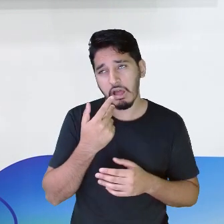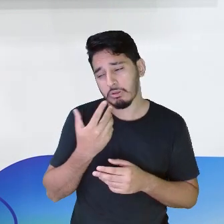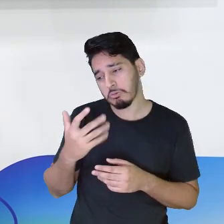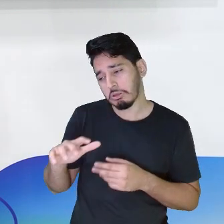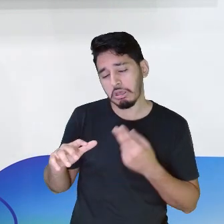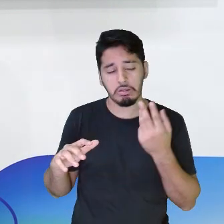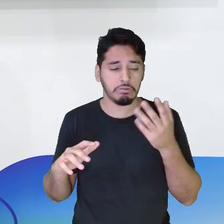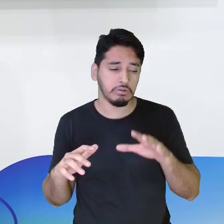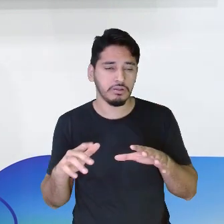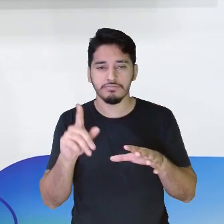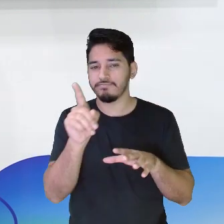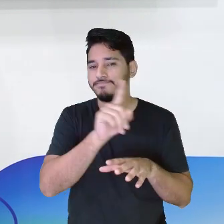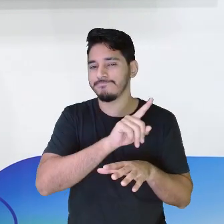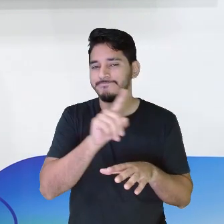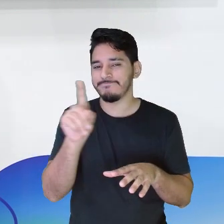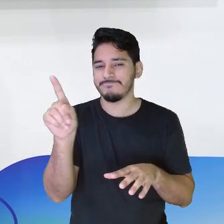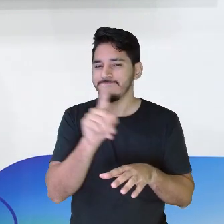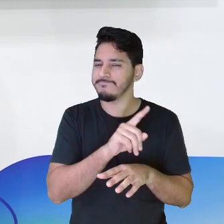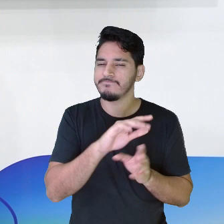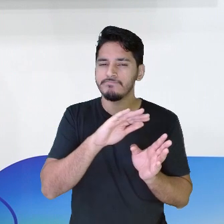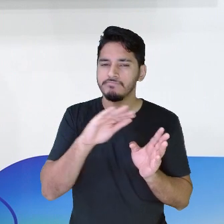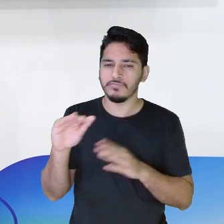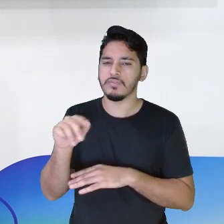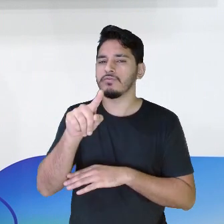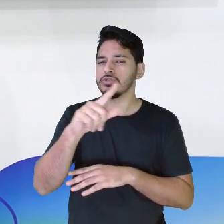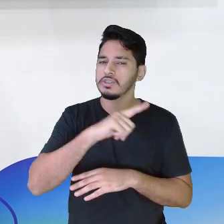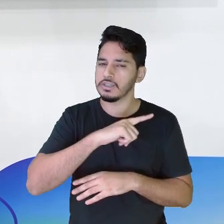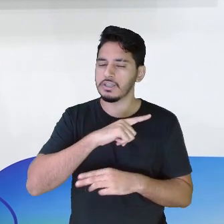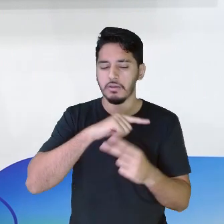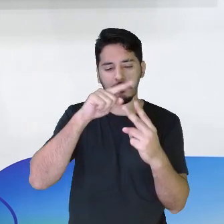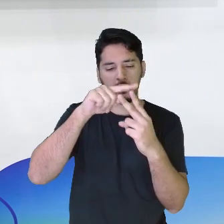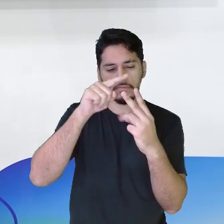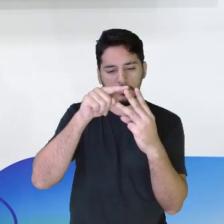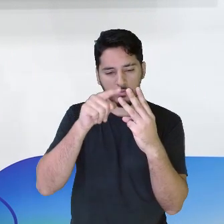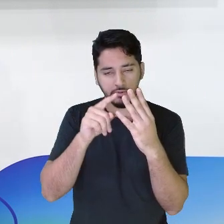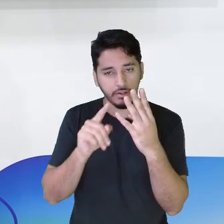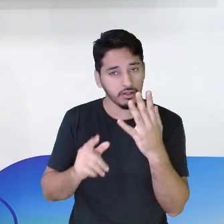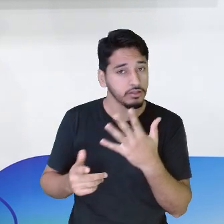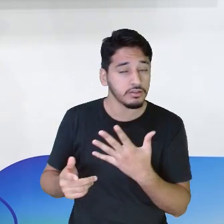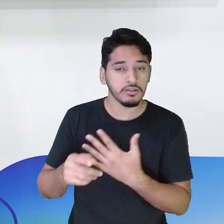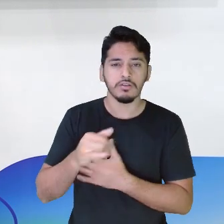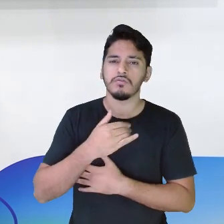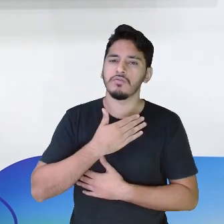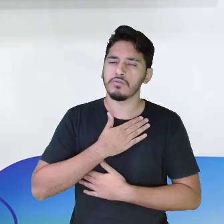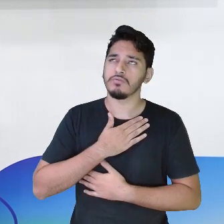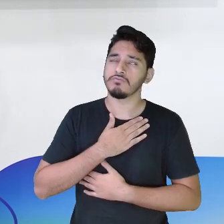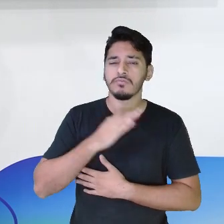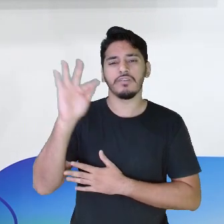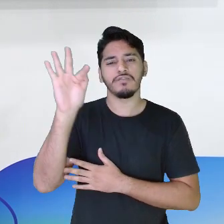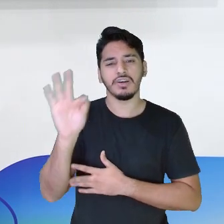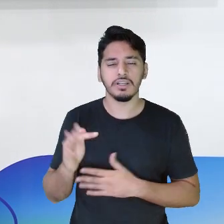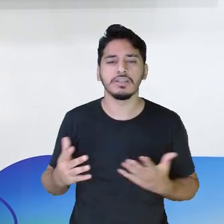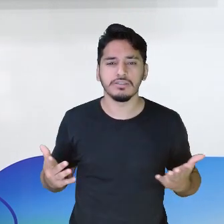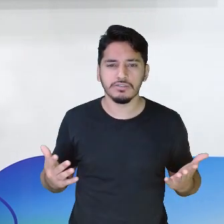para não assistir às aulas do Educa Recife. Inclusive, eu fico muito contente,